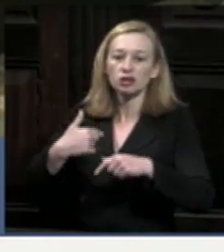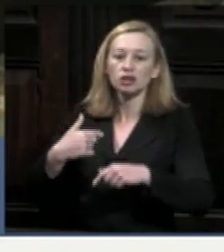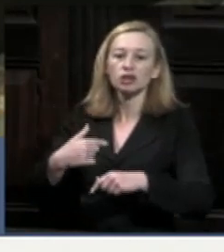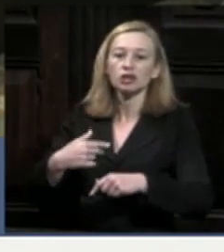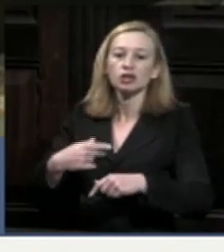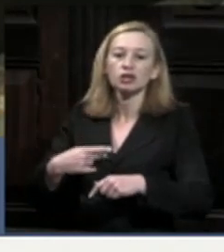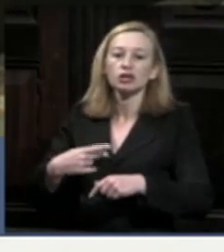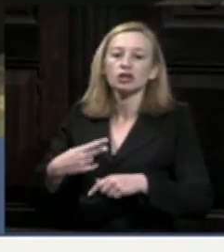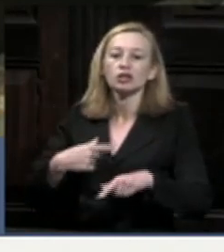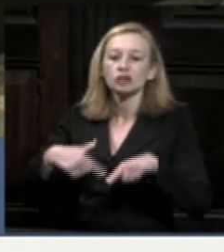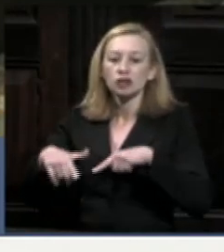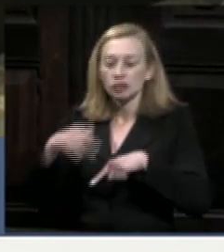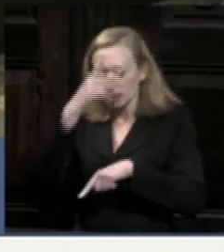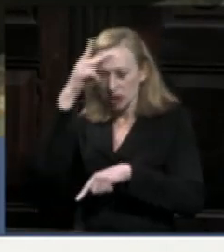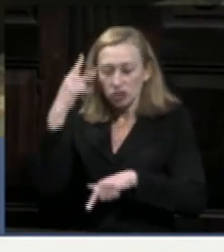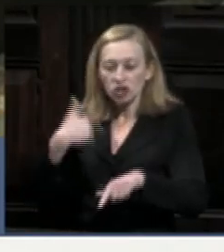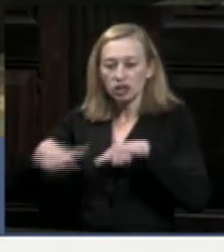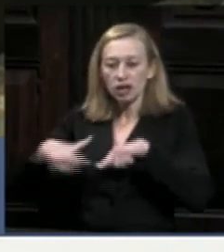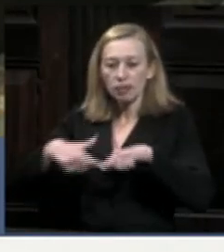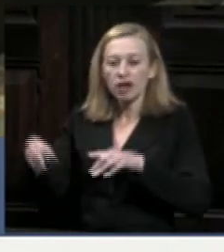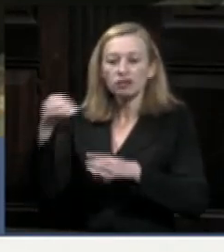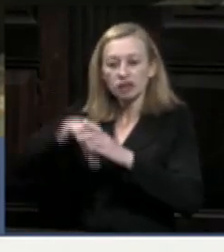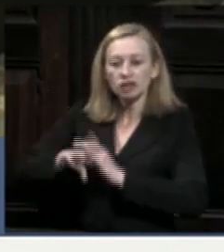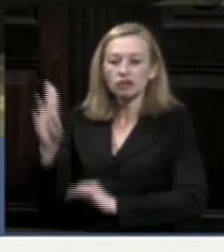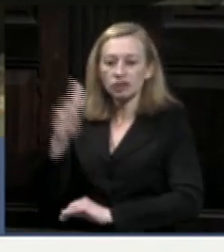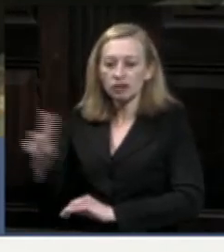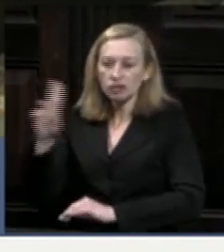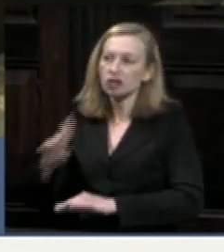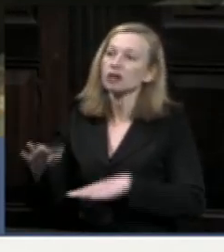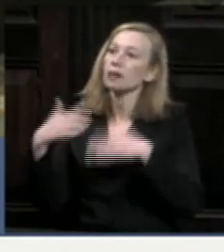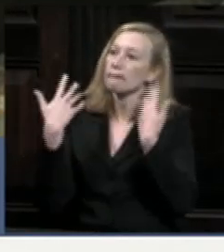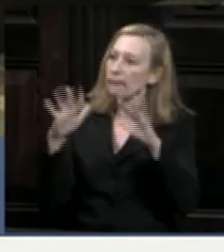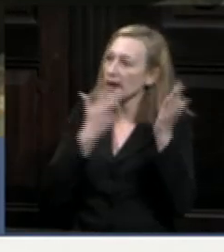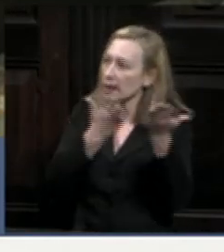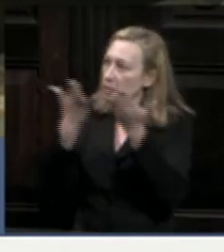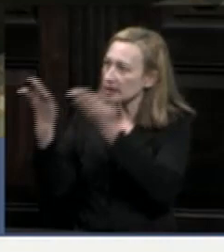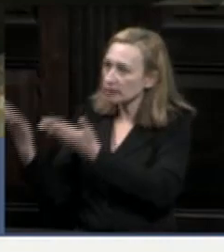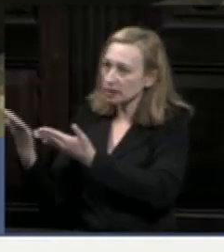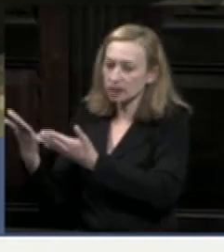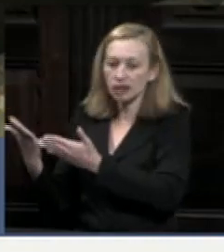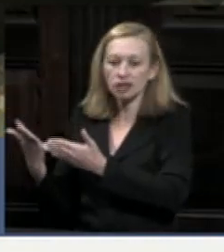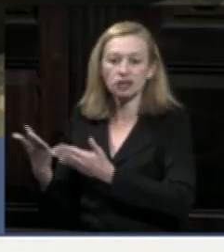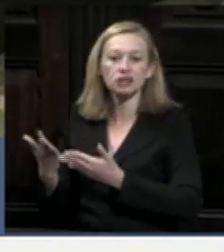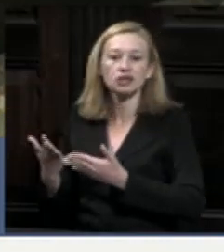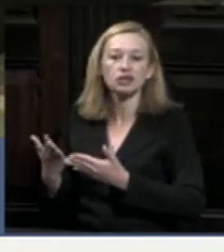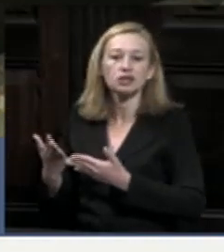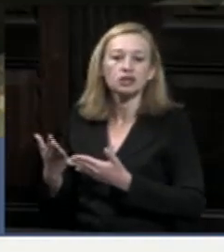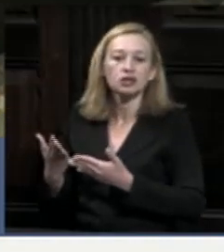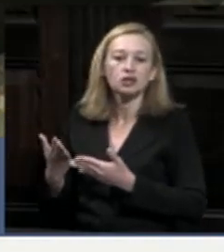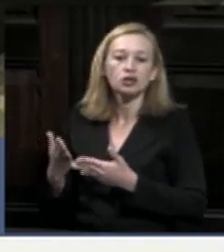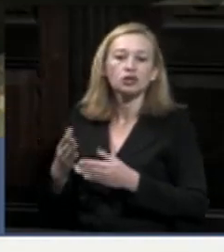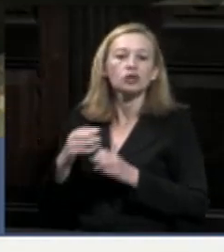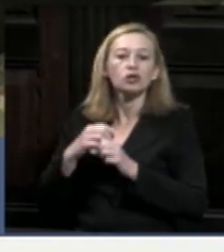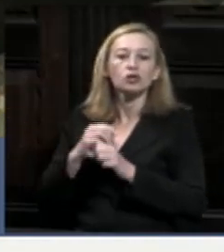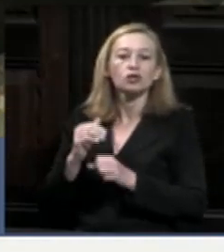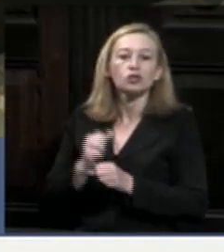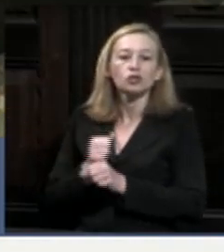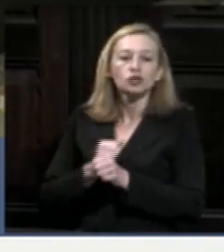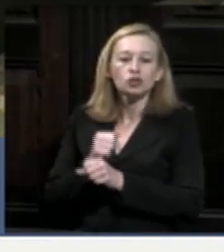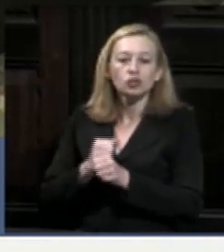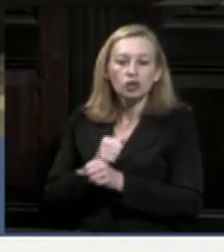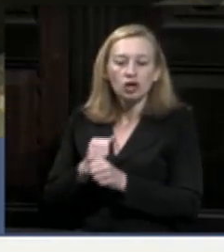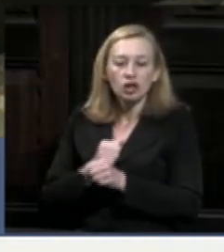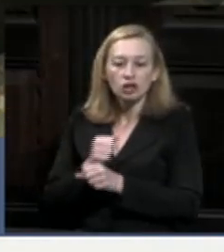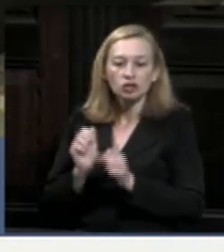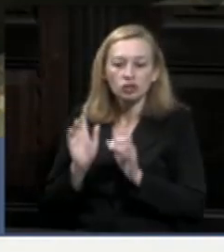parabéns ao air já usa o enf a uerj estão sucateados por isso o governo do pmdb nos últimos anos a uerj tão